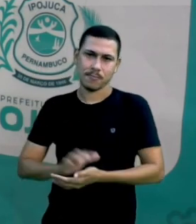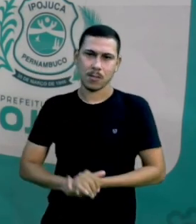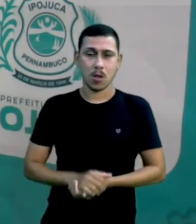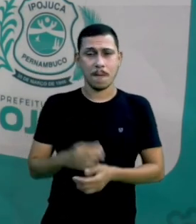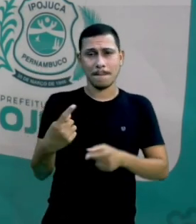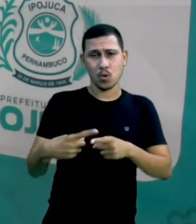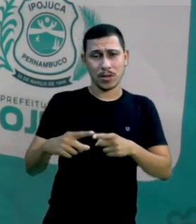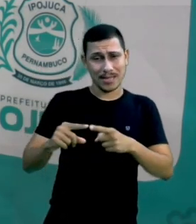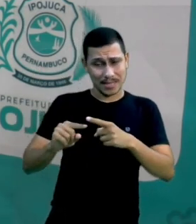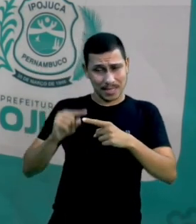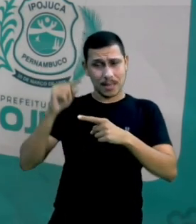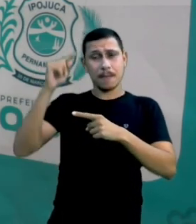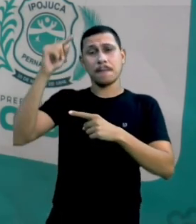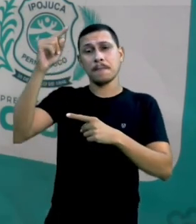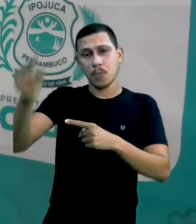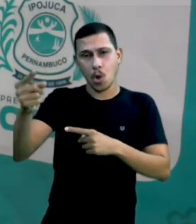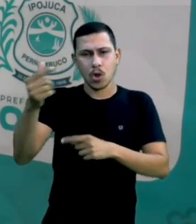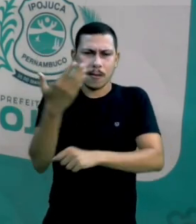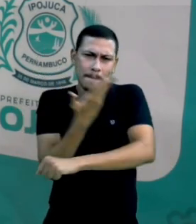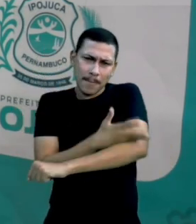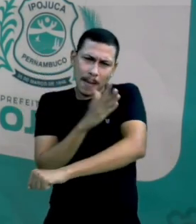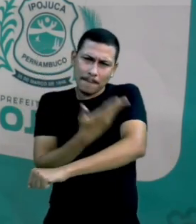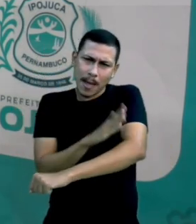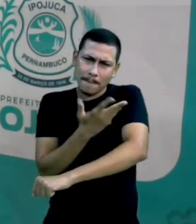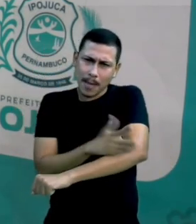de um certo tempo, se a prática do exercício